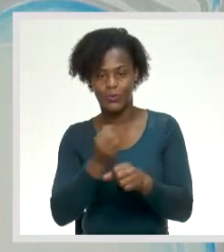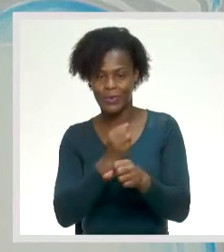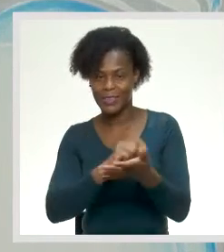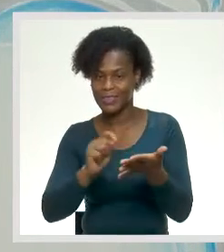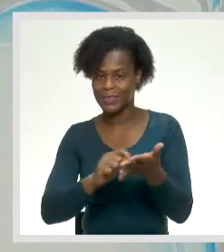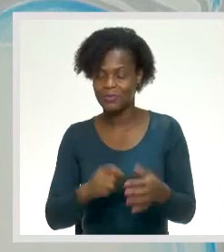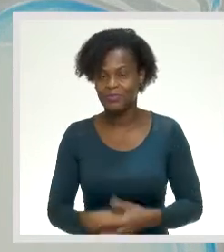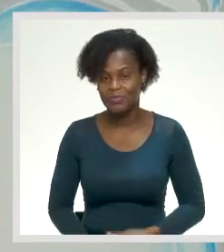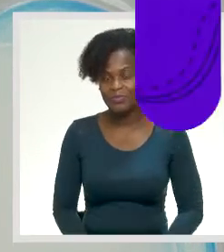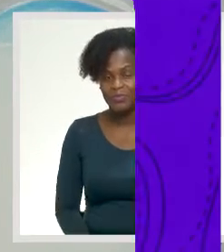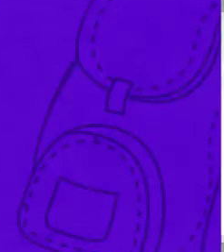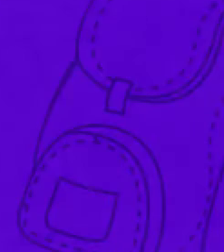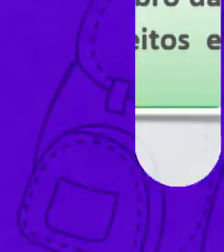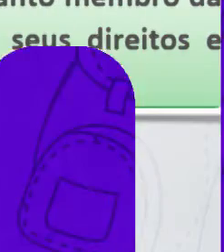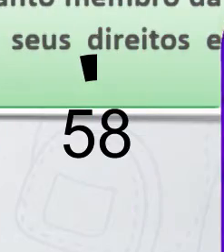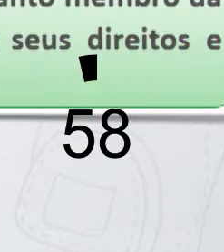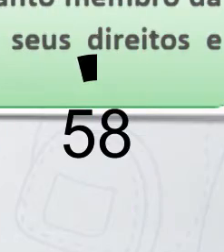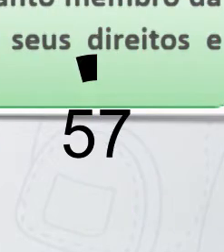esse exercício.